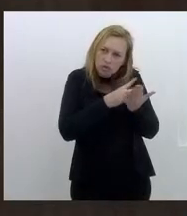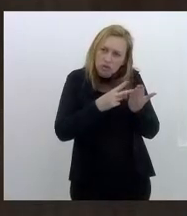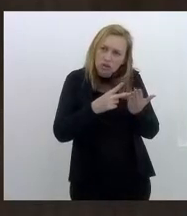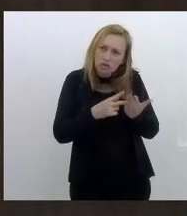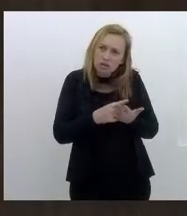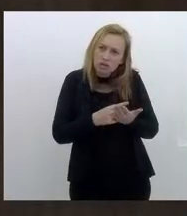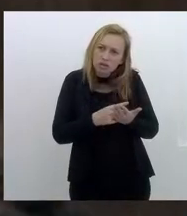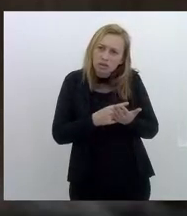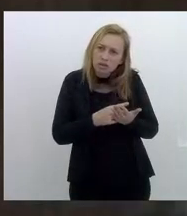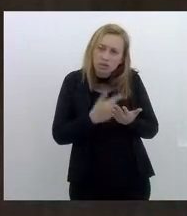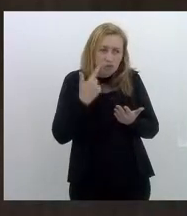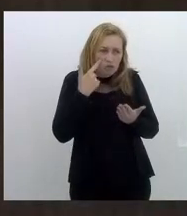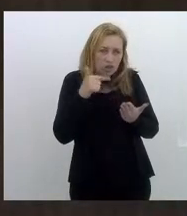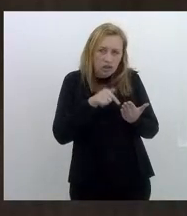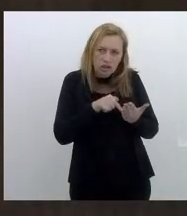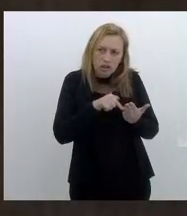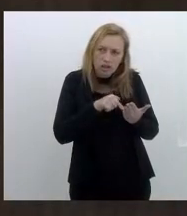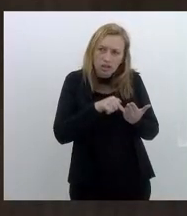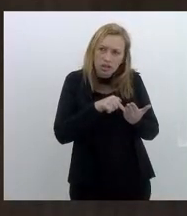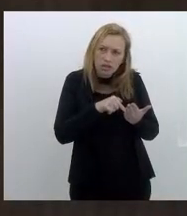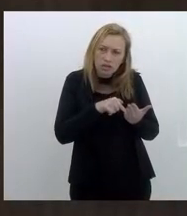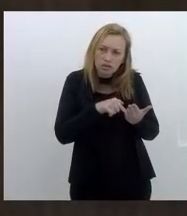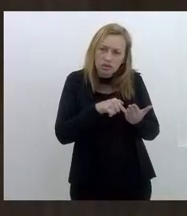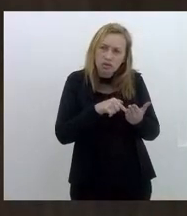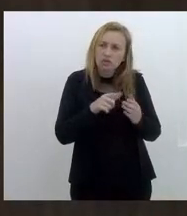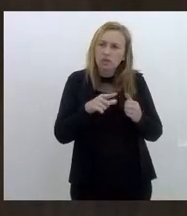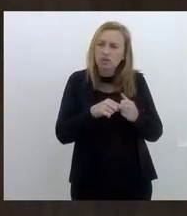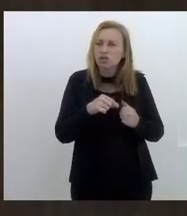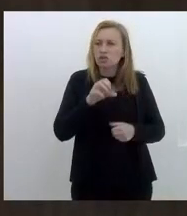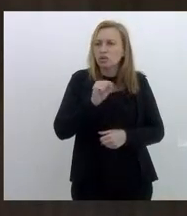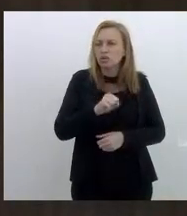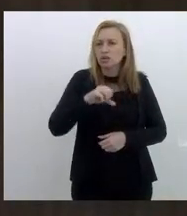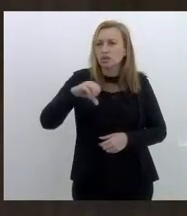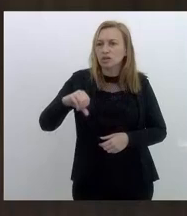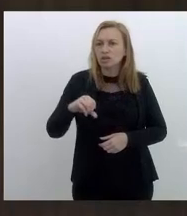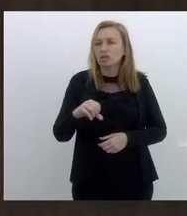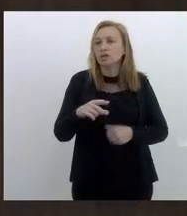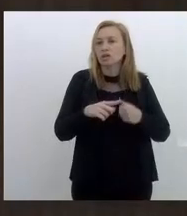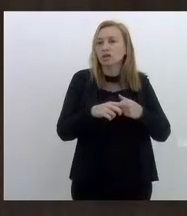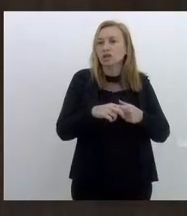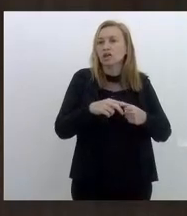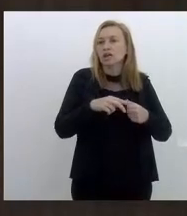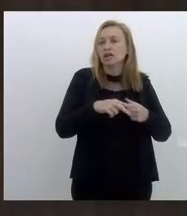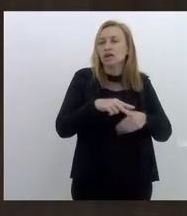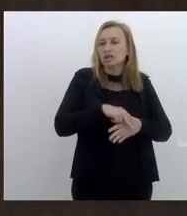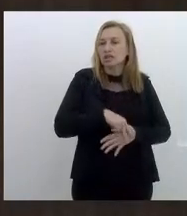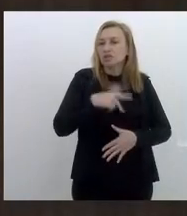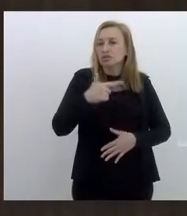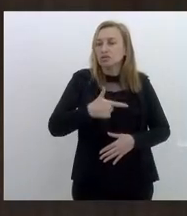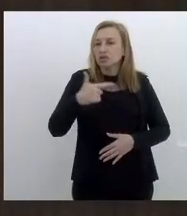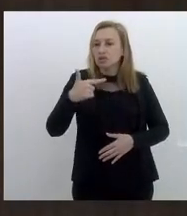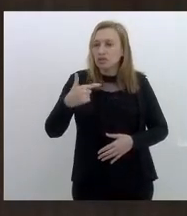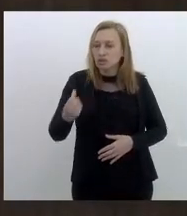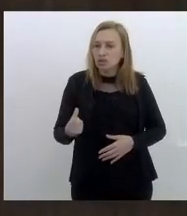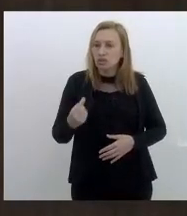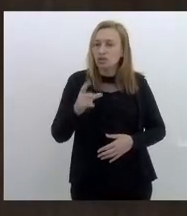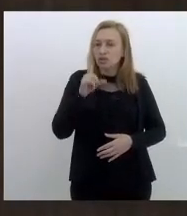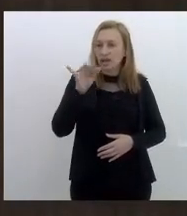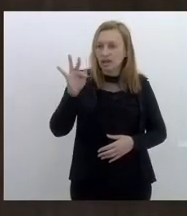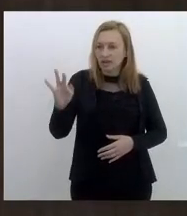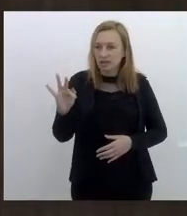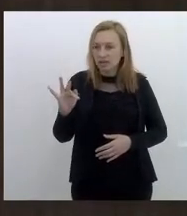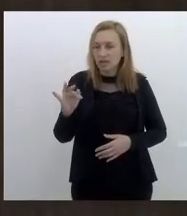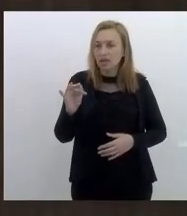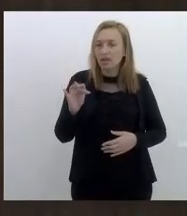e vi aqui que nós ti-89 tá aqui enciso 22 quando houver déficit atuarial